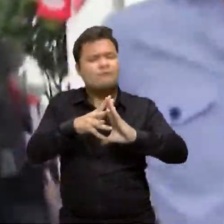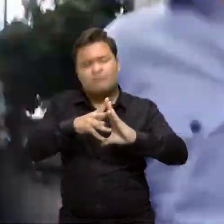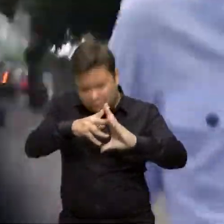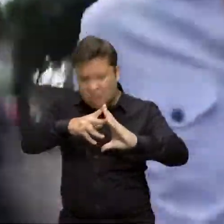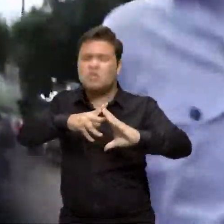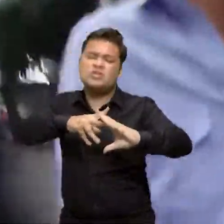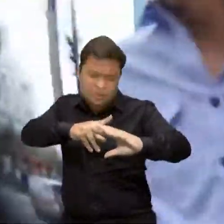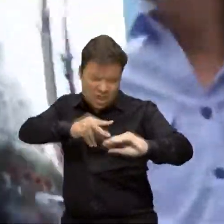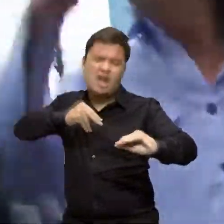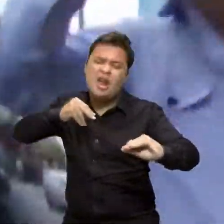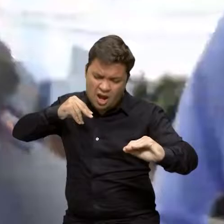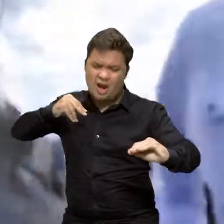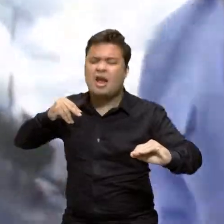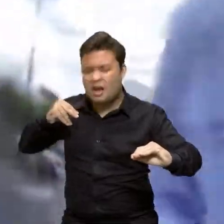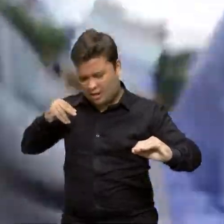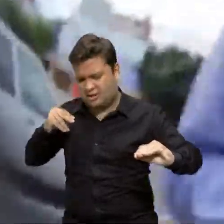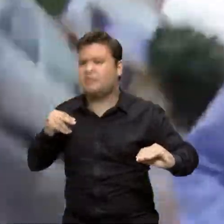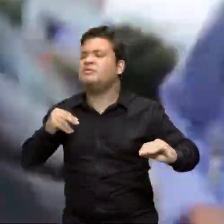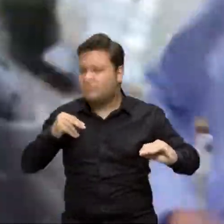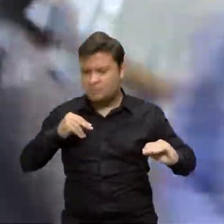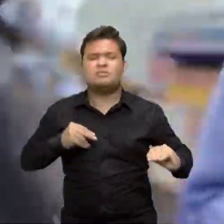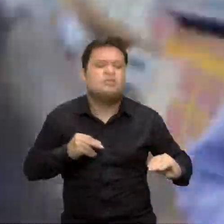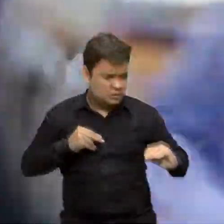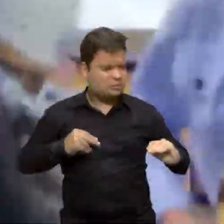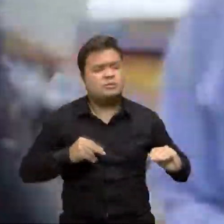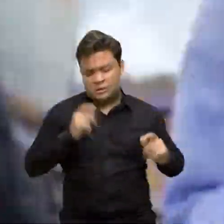você, todo dia.